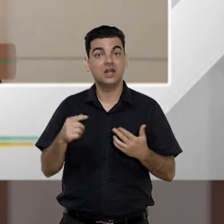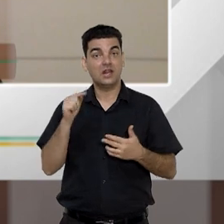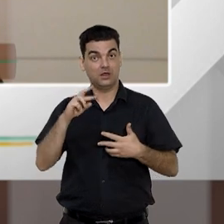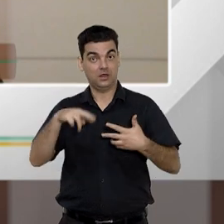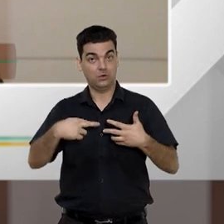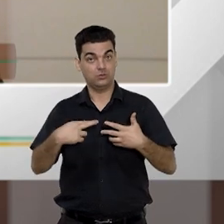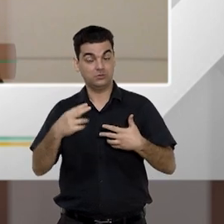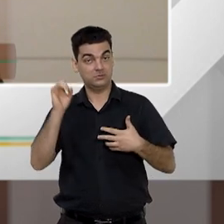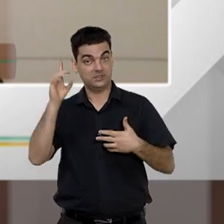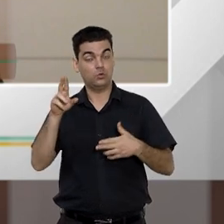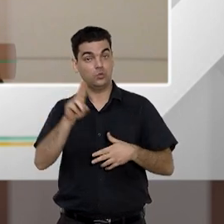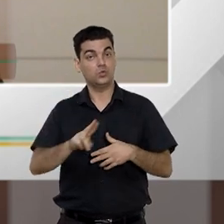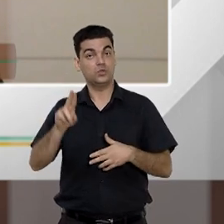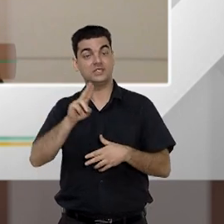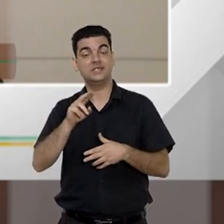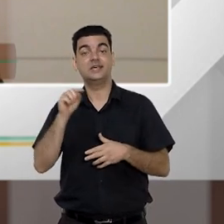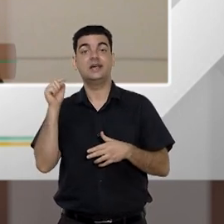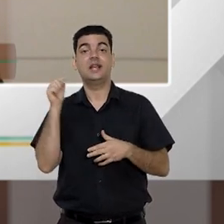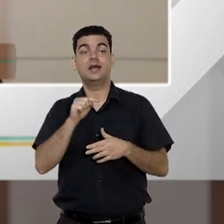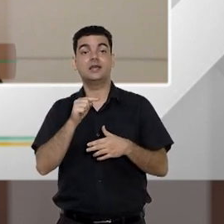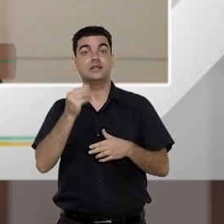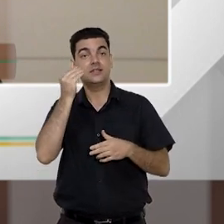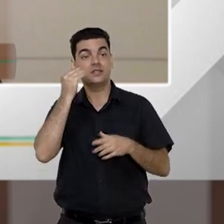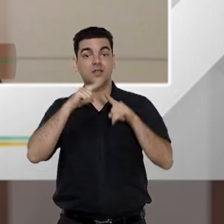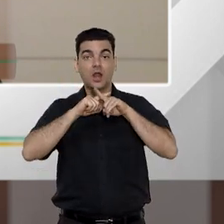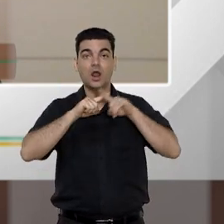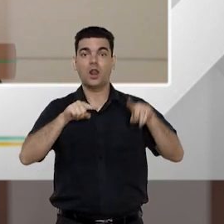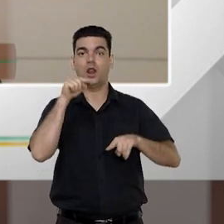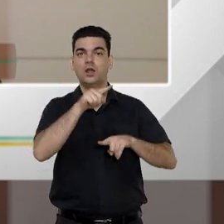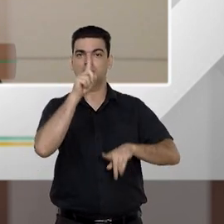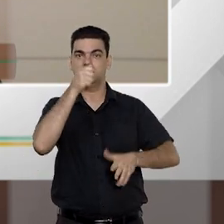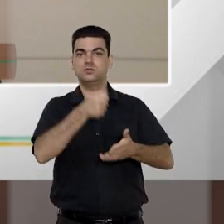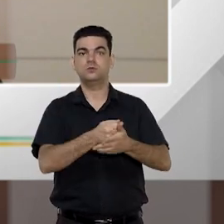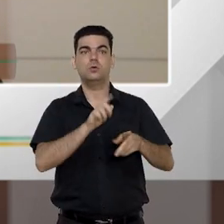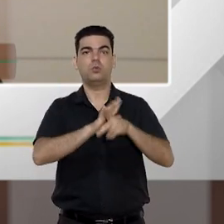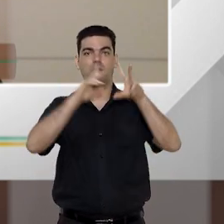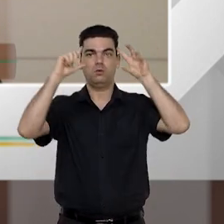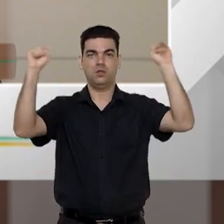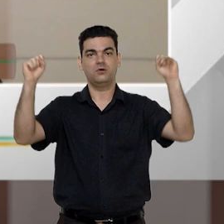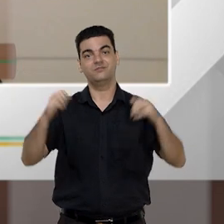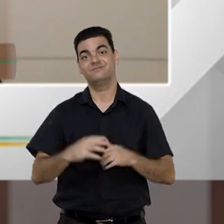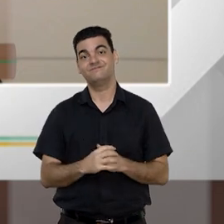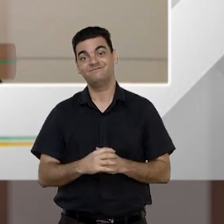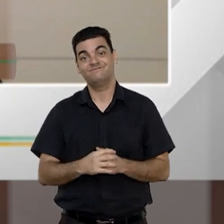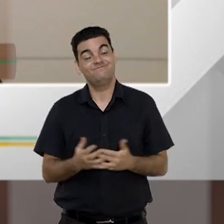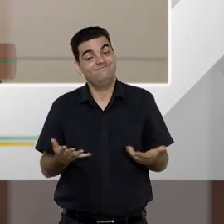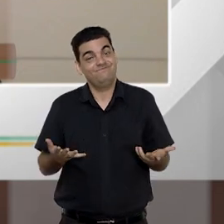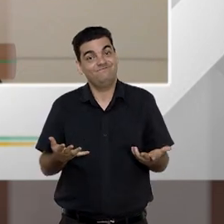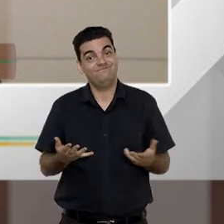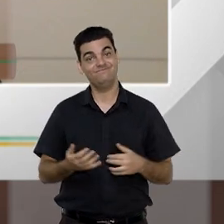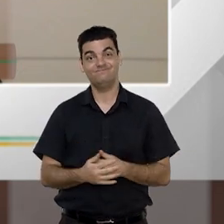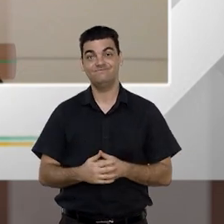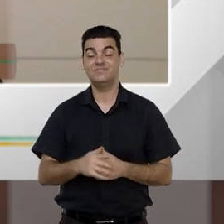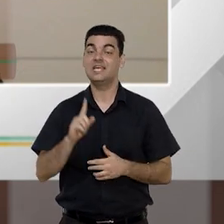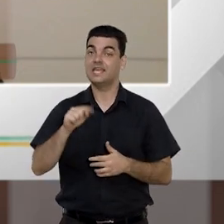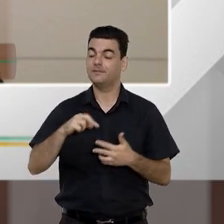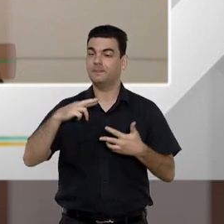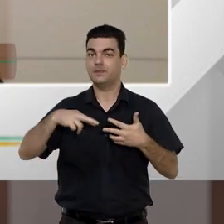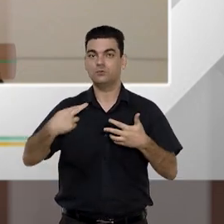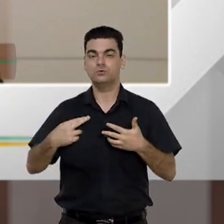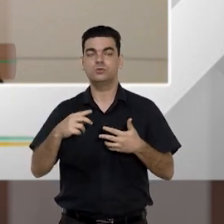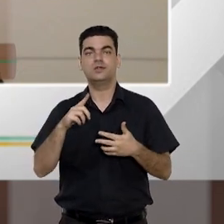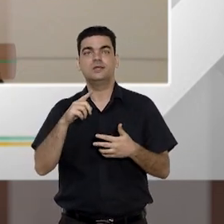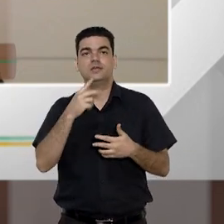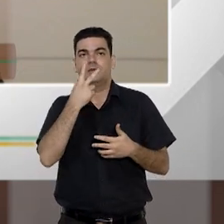seja, o recurso especial só pode ser utilizado quando for para impugnar a decisão de tribunal. E no caso específico, a